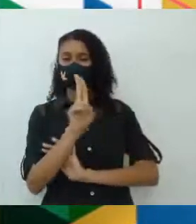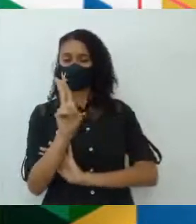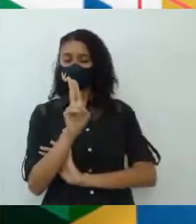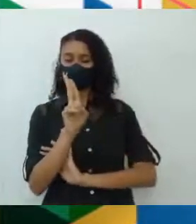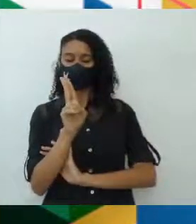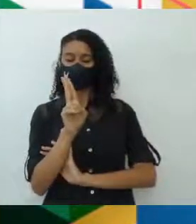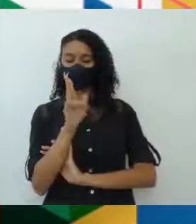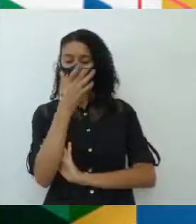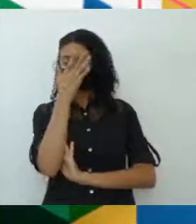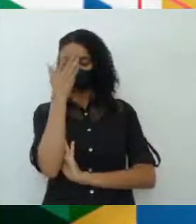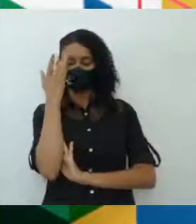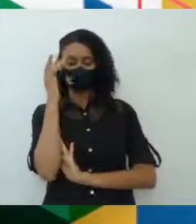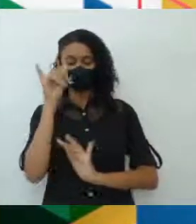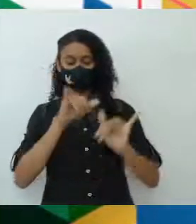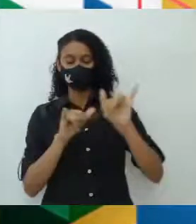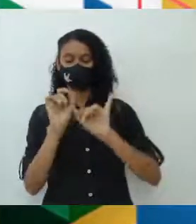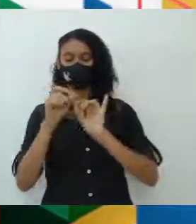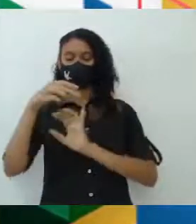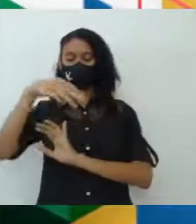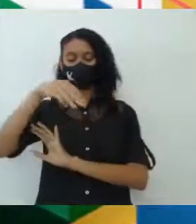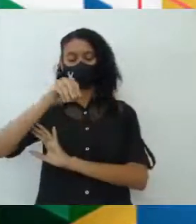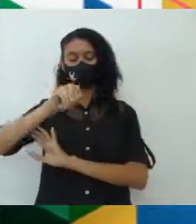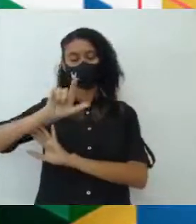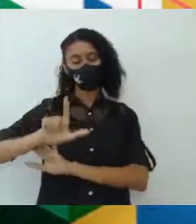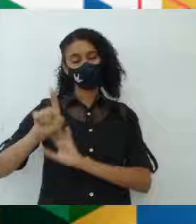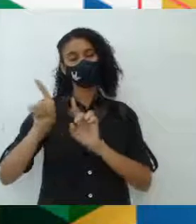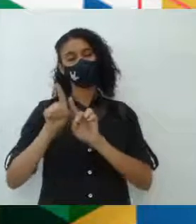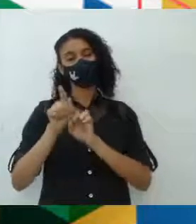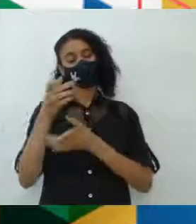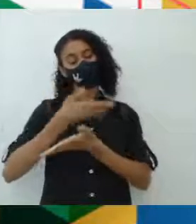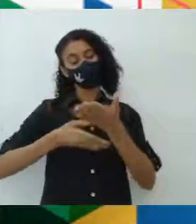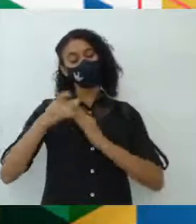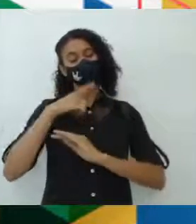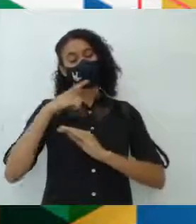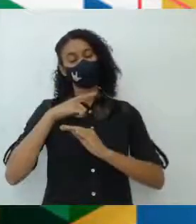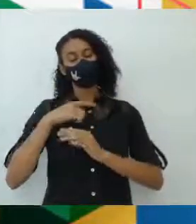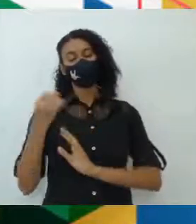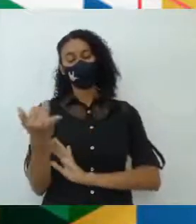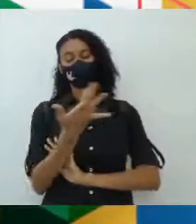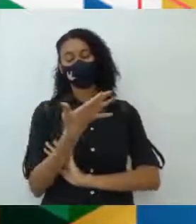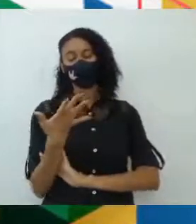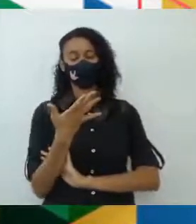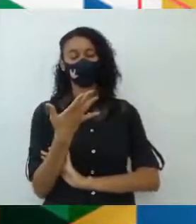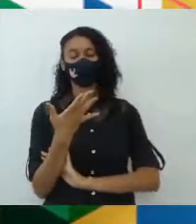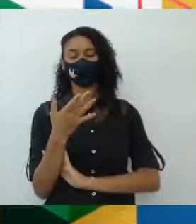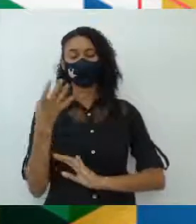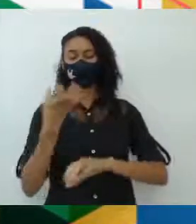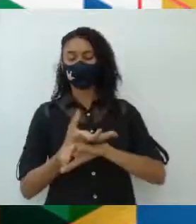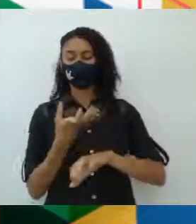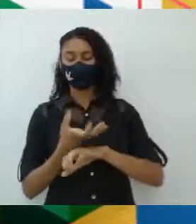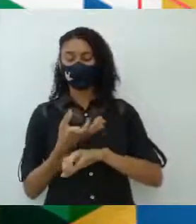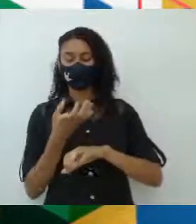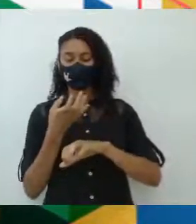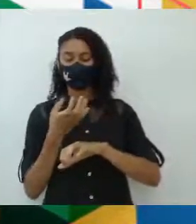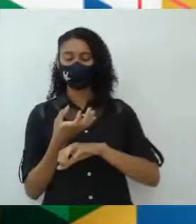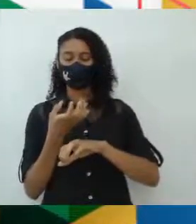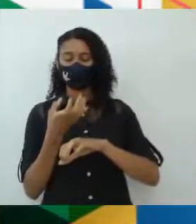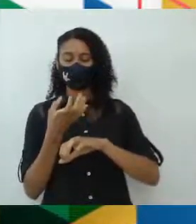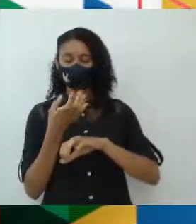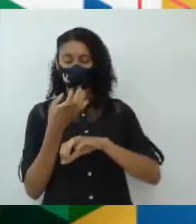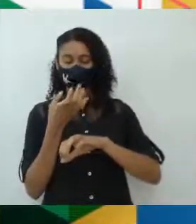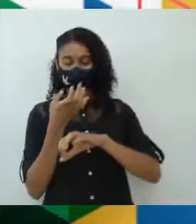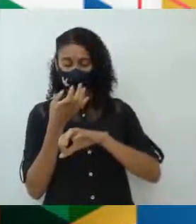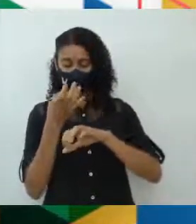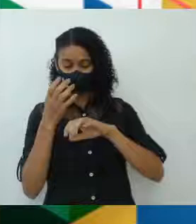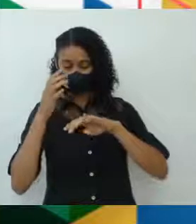pelos químicos como número de mol, e também a relação que essa quantidade de matéria, ou este número de mols,